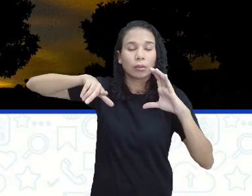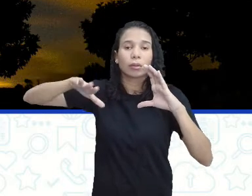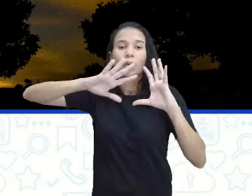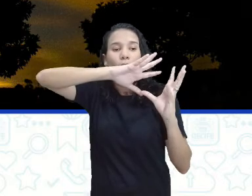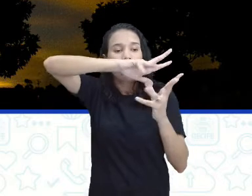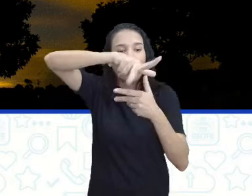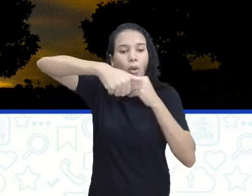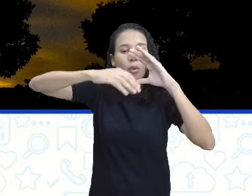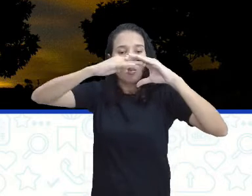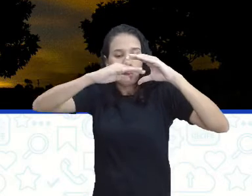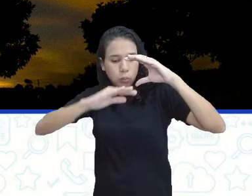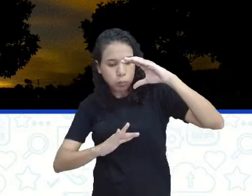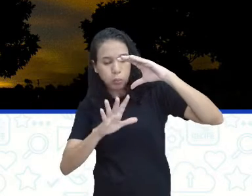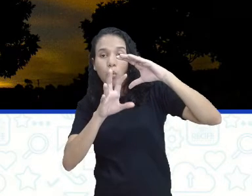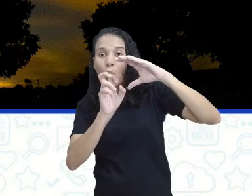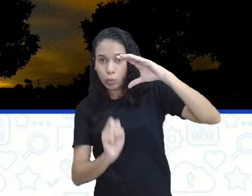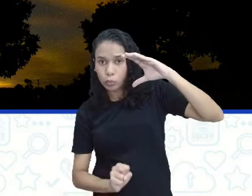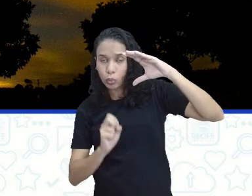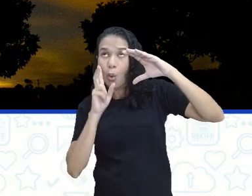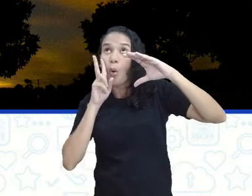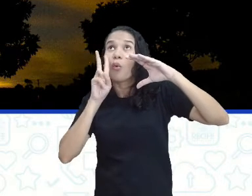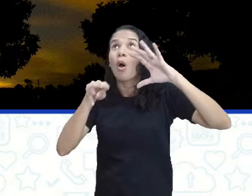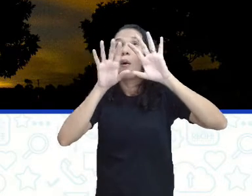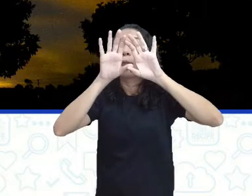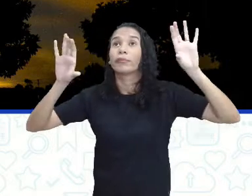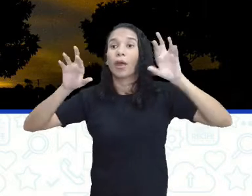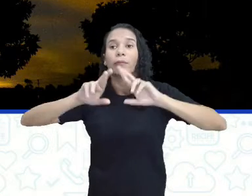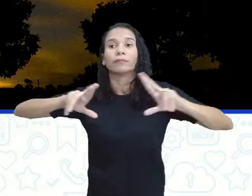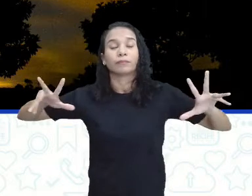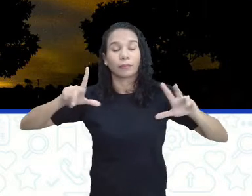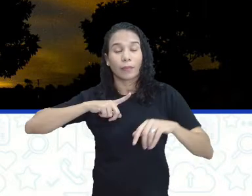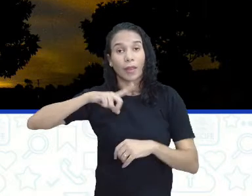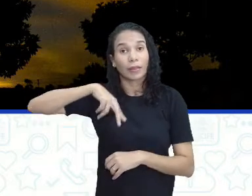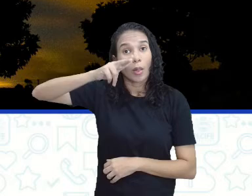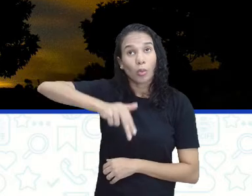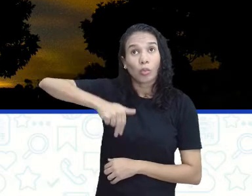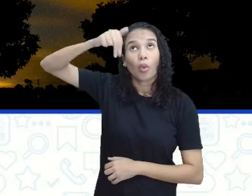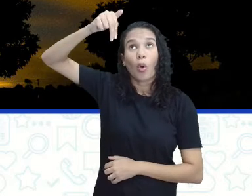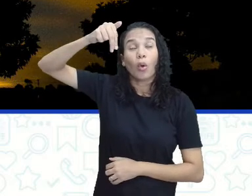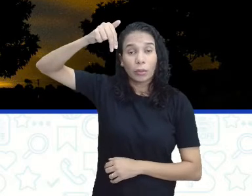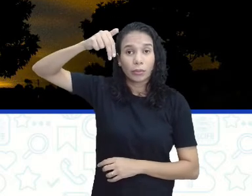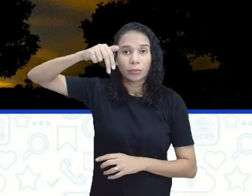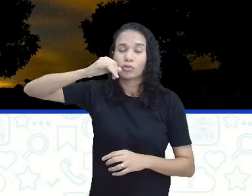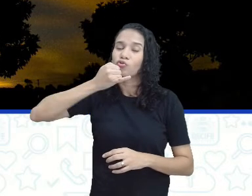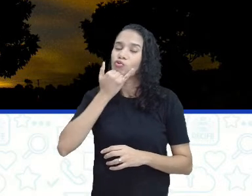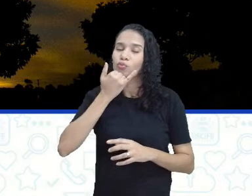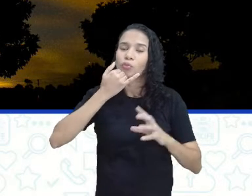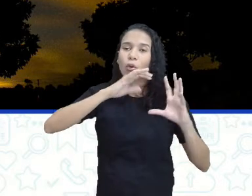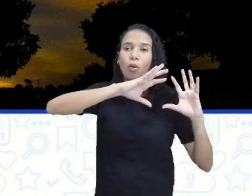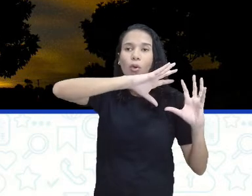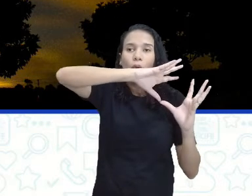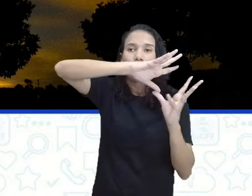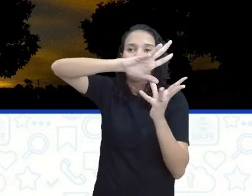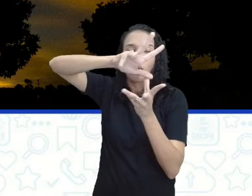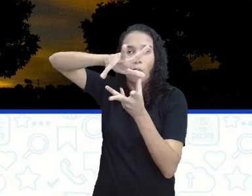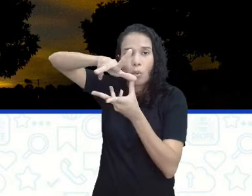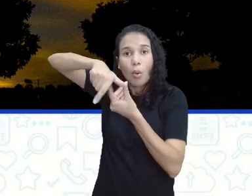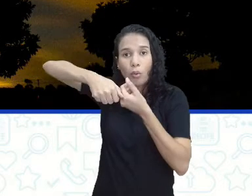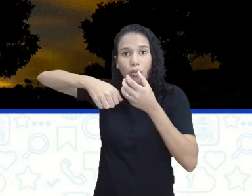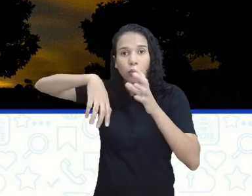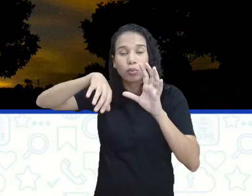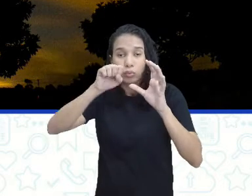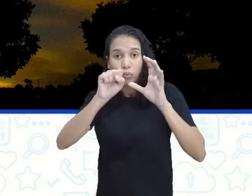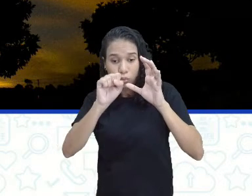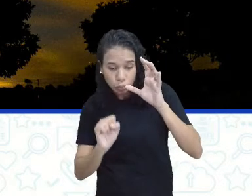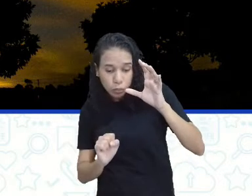gente olha para o céu noturno do hemisfério sul. No céu noturno do hemisfério norte, aliás, do sul, que é o primeiro que está aparecendo aí para vocês,